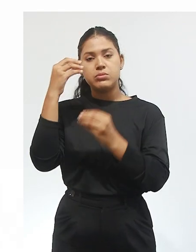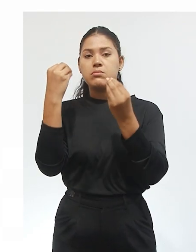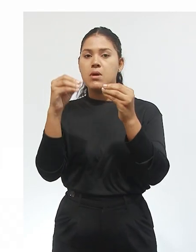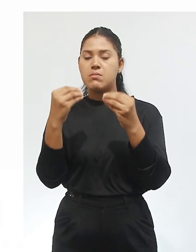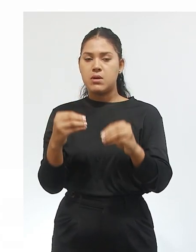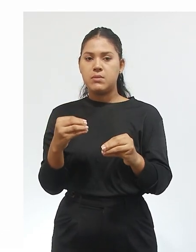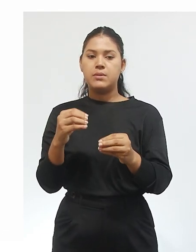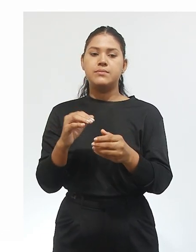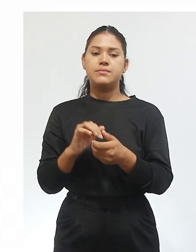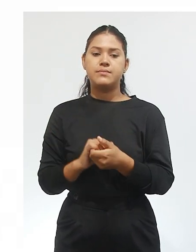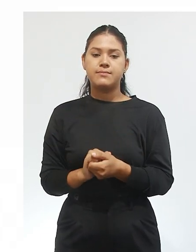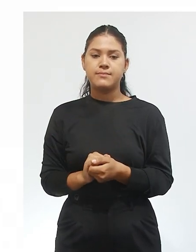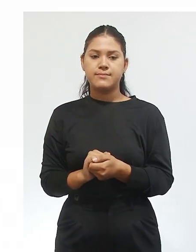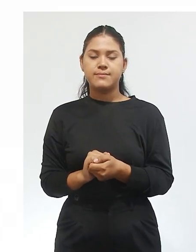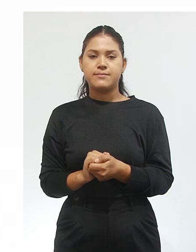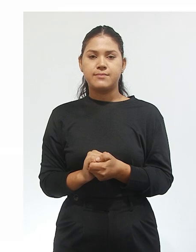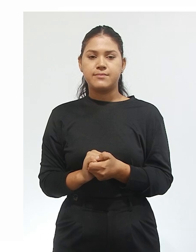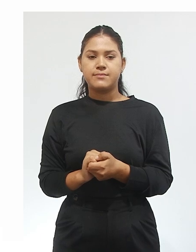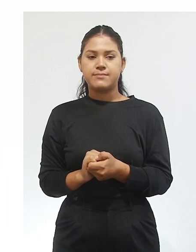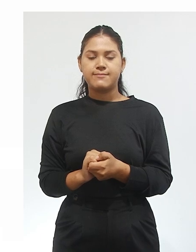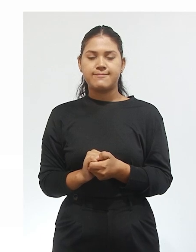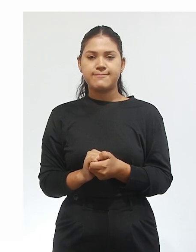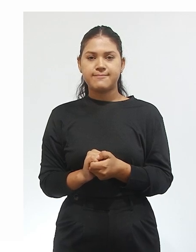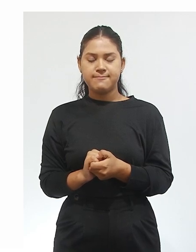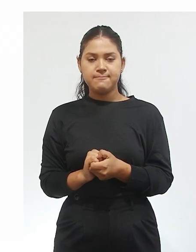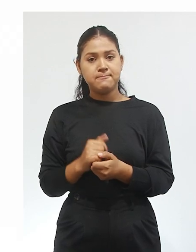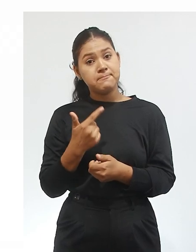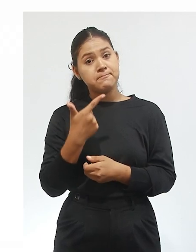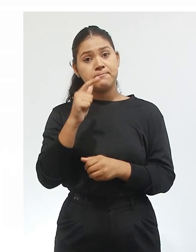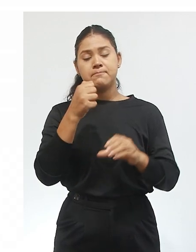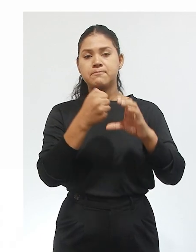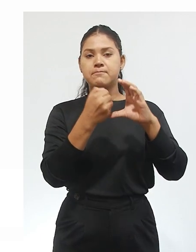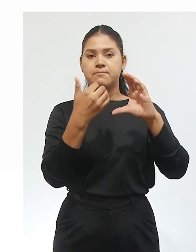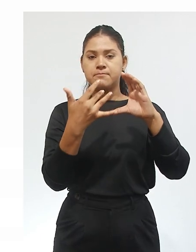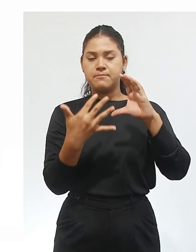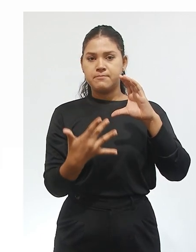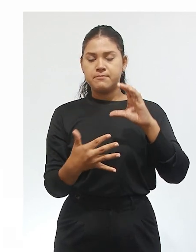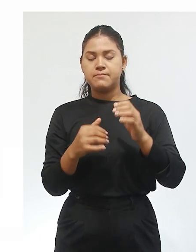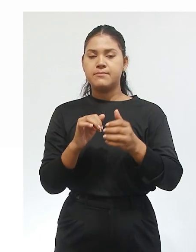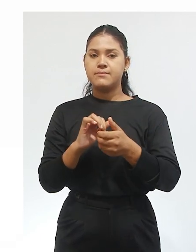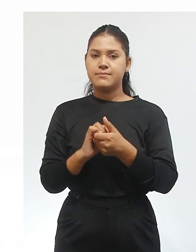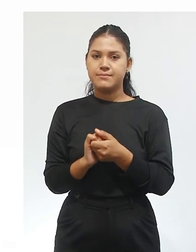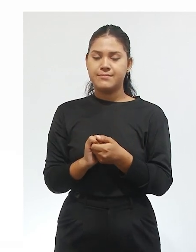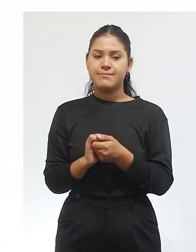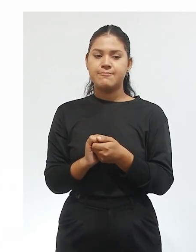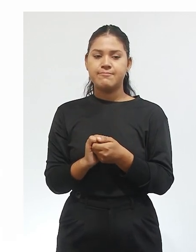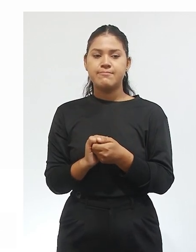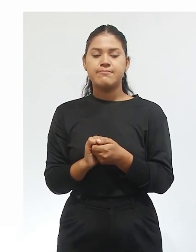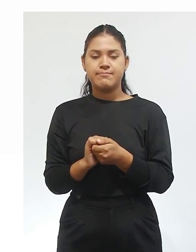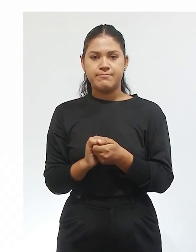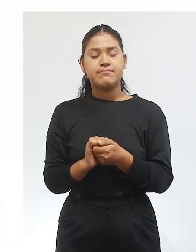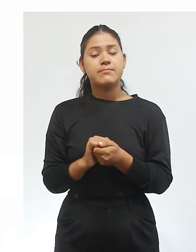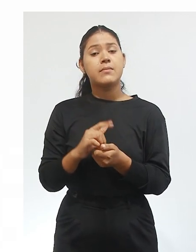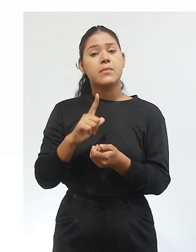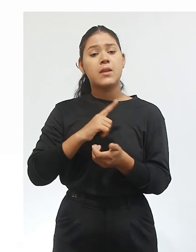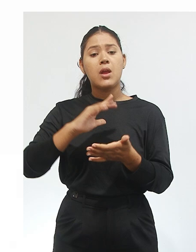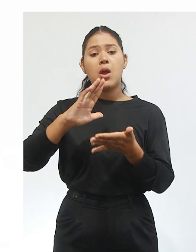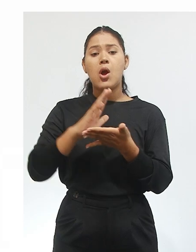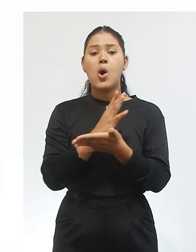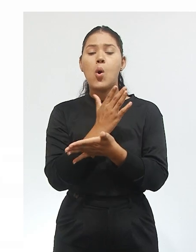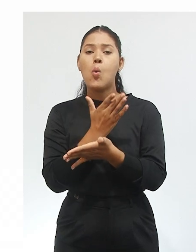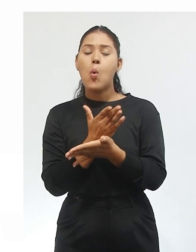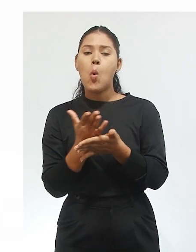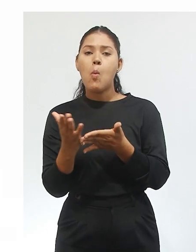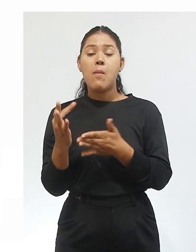diariamente. Vamos a mais outras características do nosso livro diário. Ele existe umas formalidades que